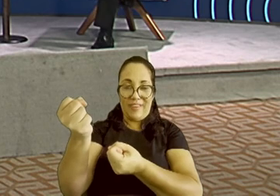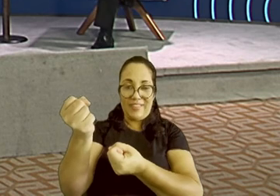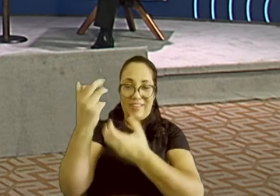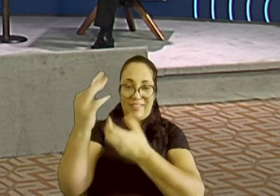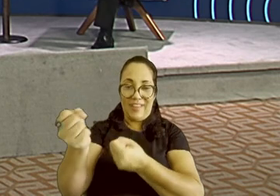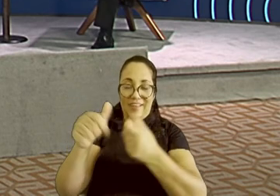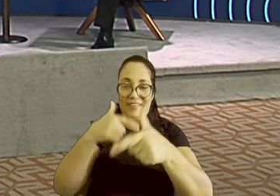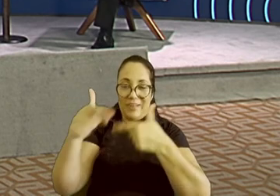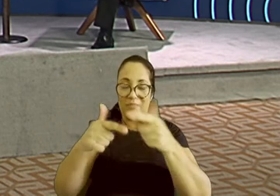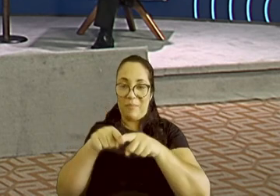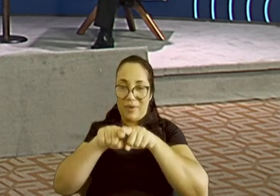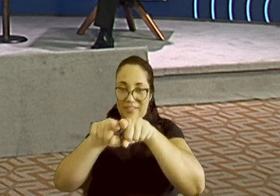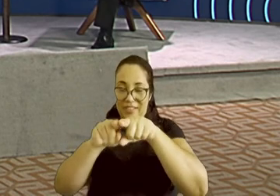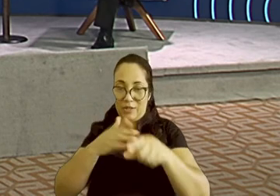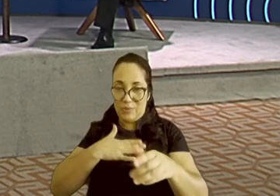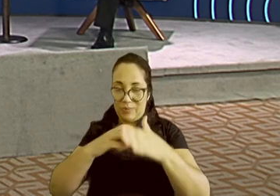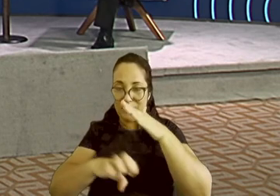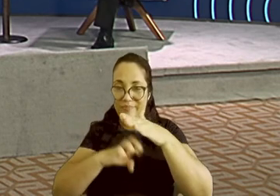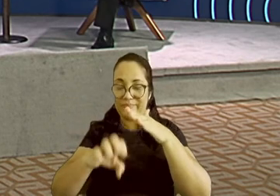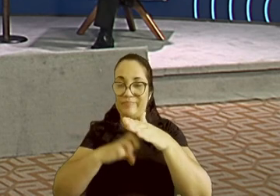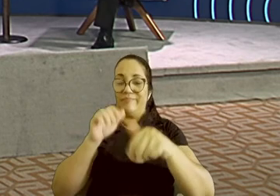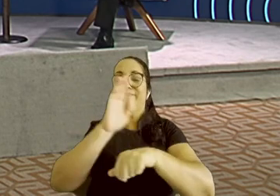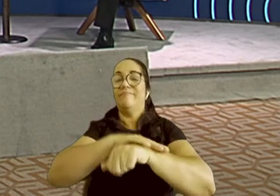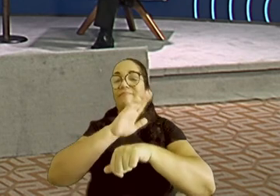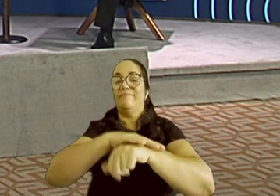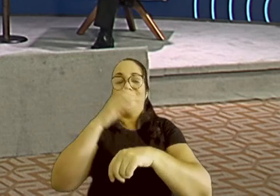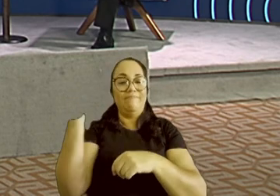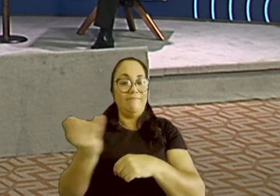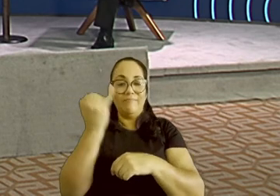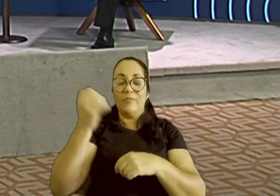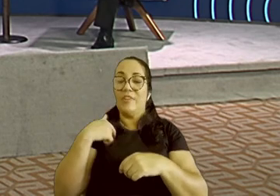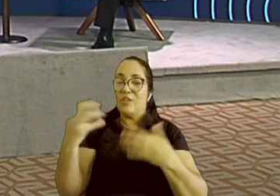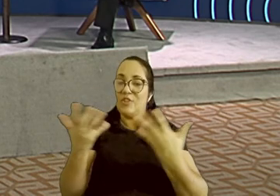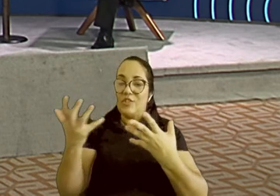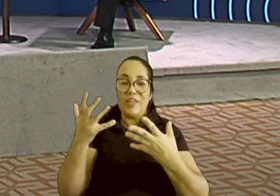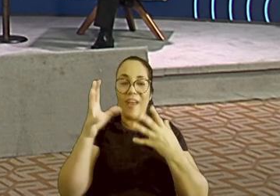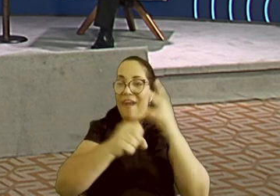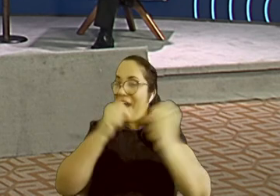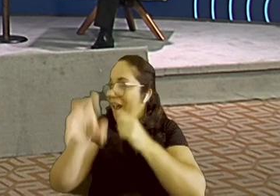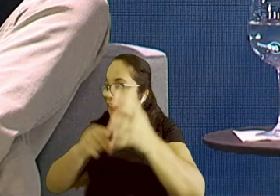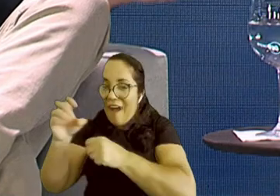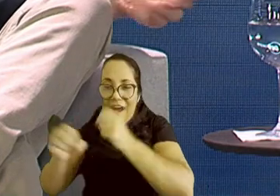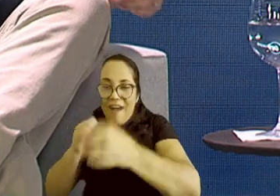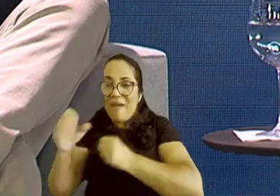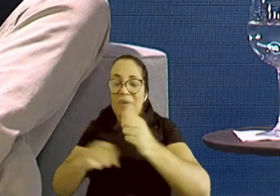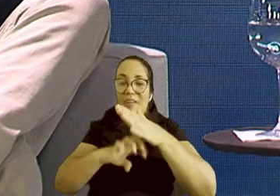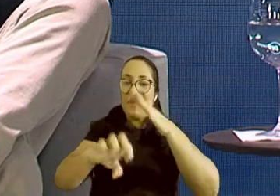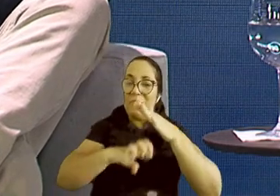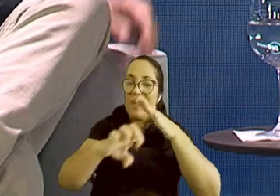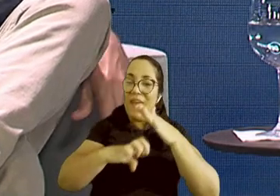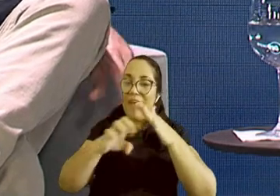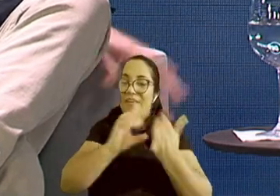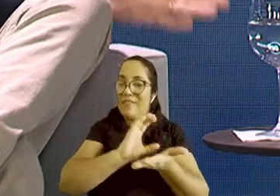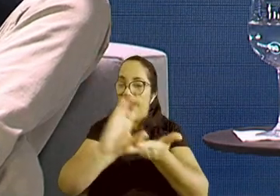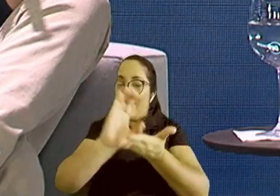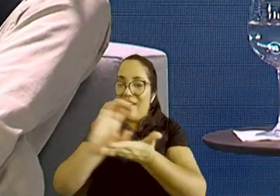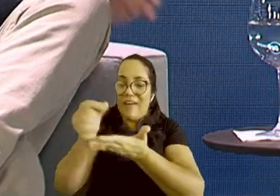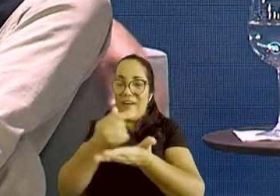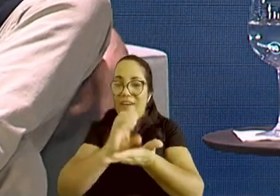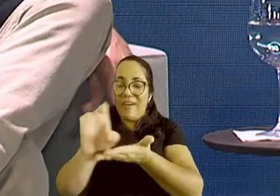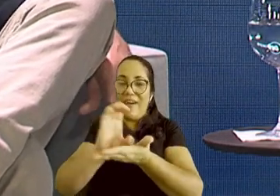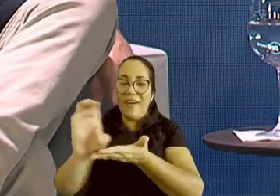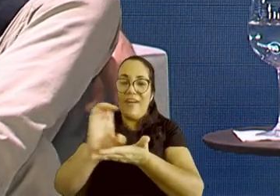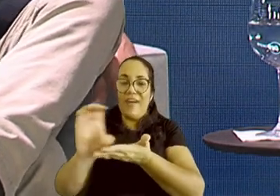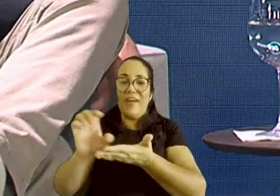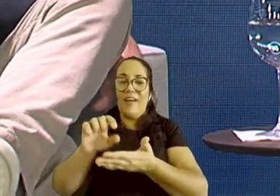realmente está no momento de capturar sinergias encontrar valor de dados Inteligência Artificial nos próximos